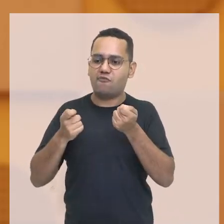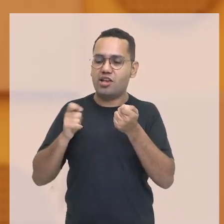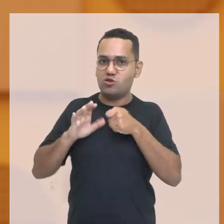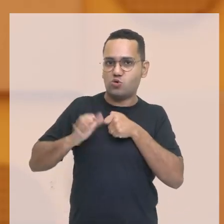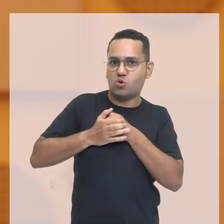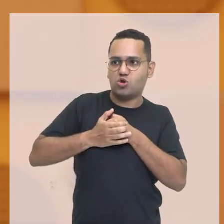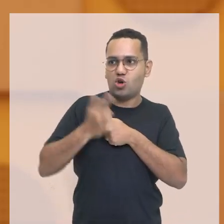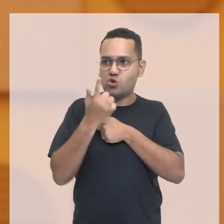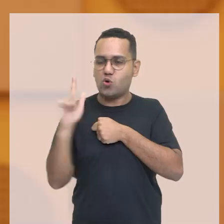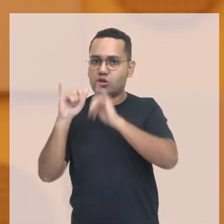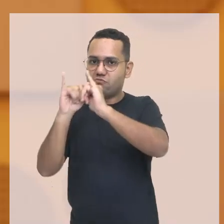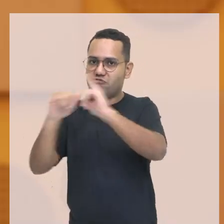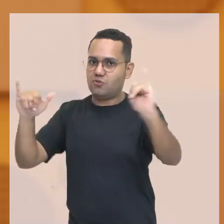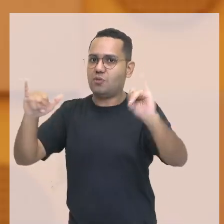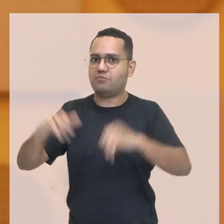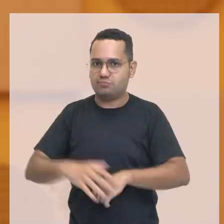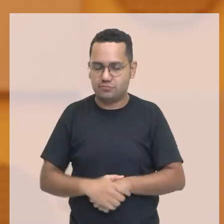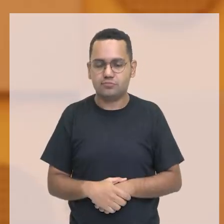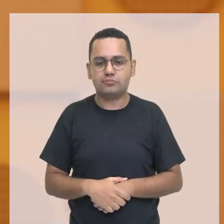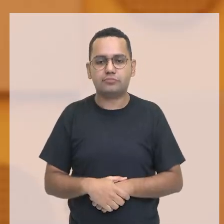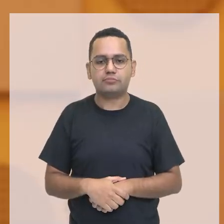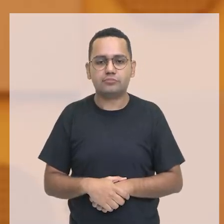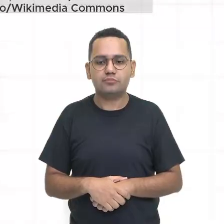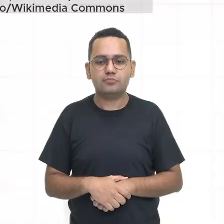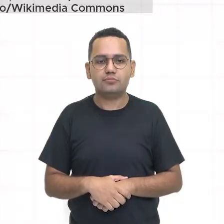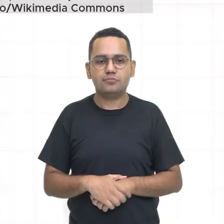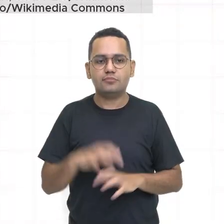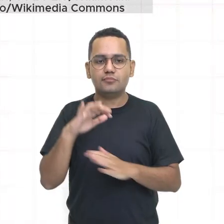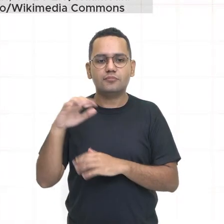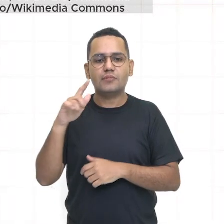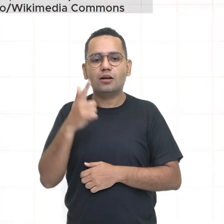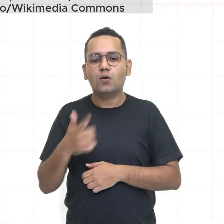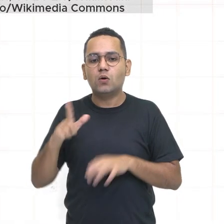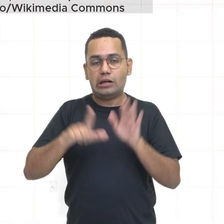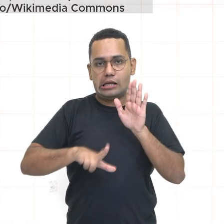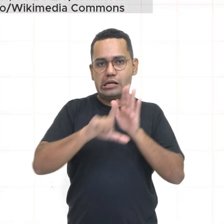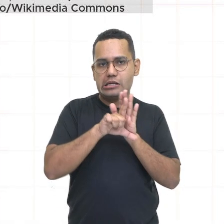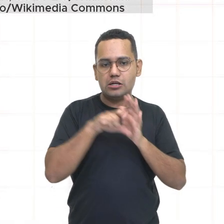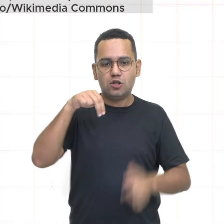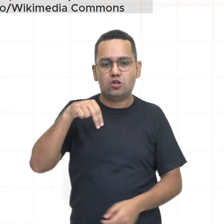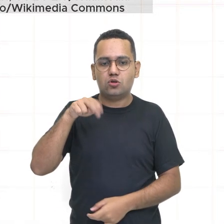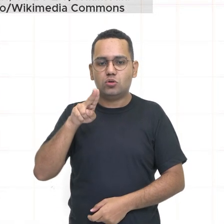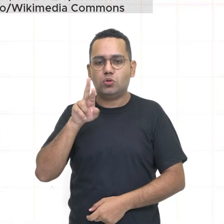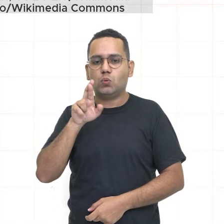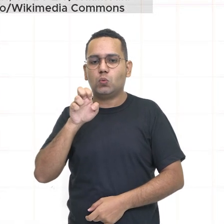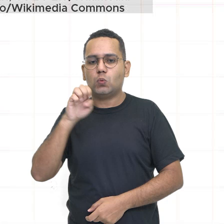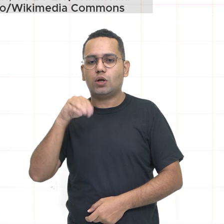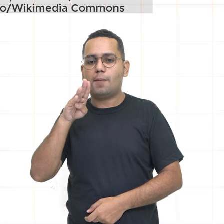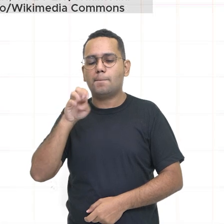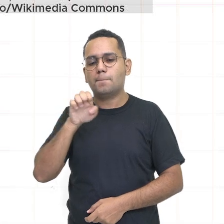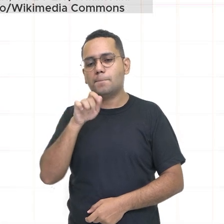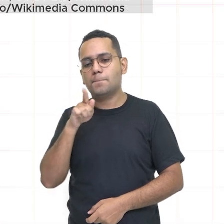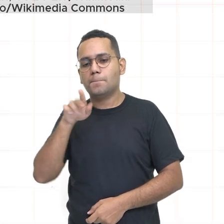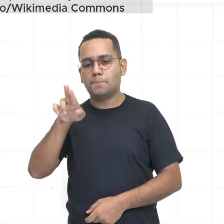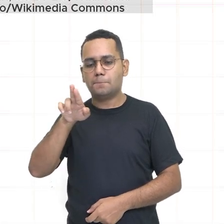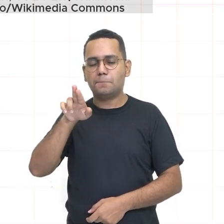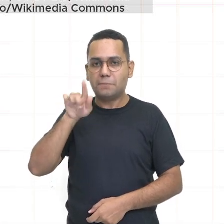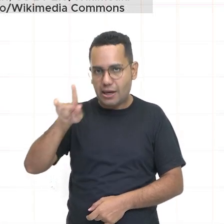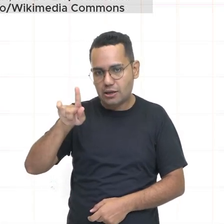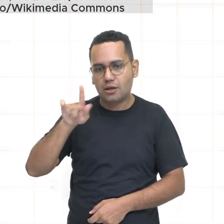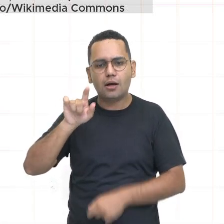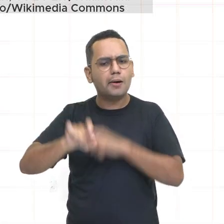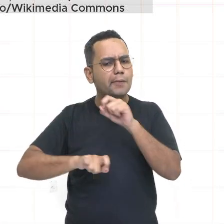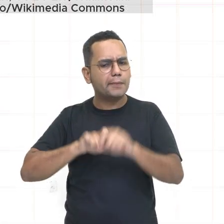dessas medidas adotadas pelos nazistas são as leis de Nuremberg, de 1935, que retiraram